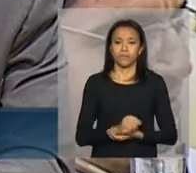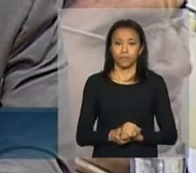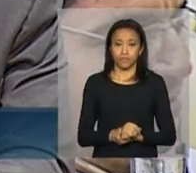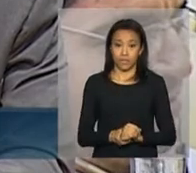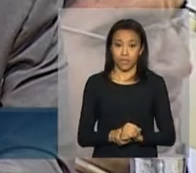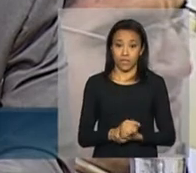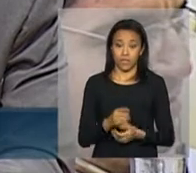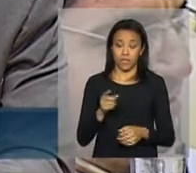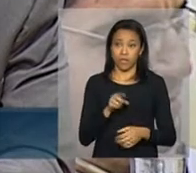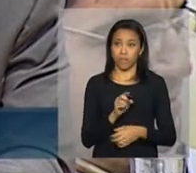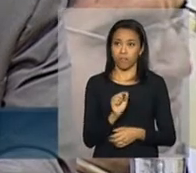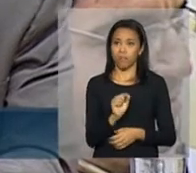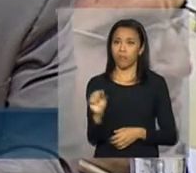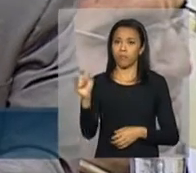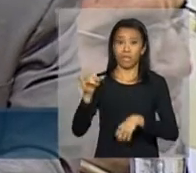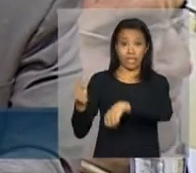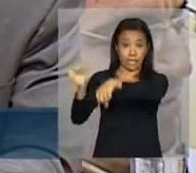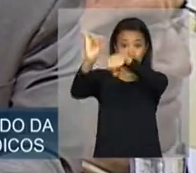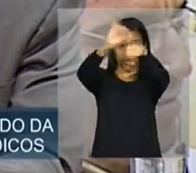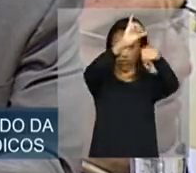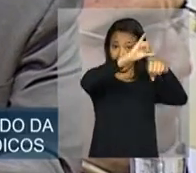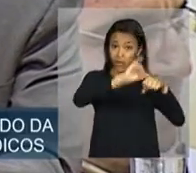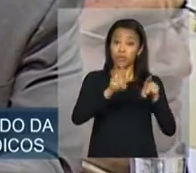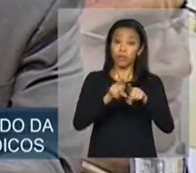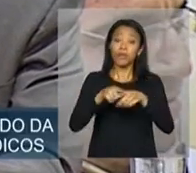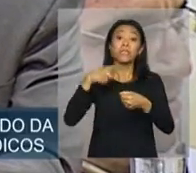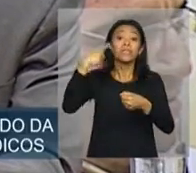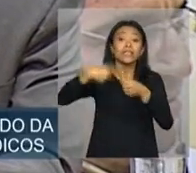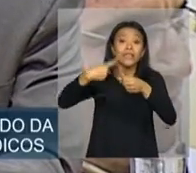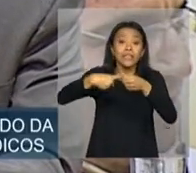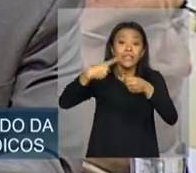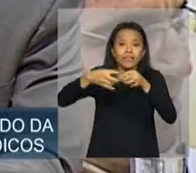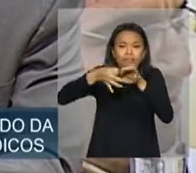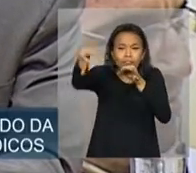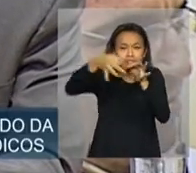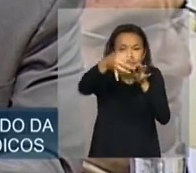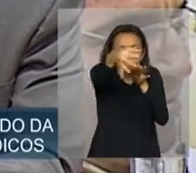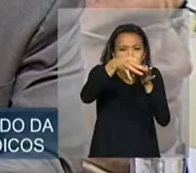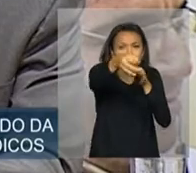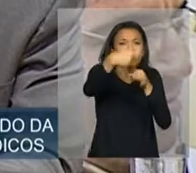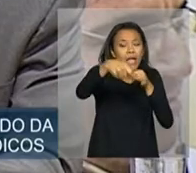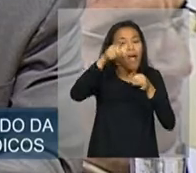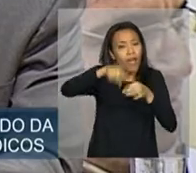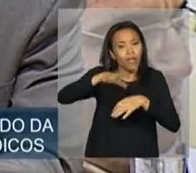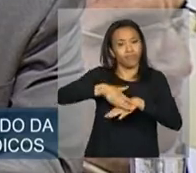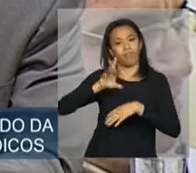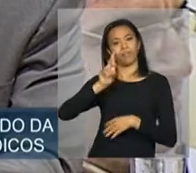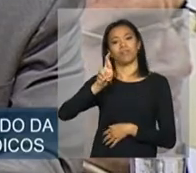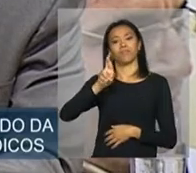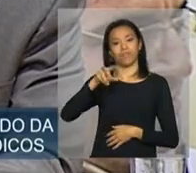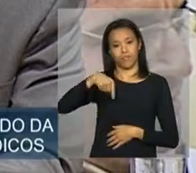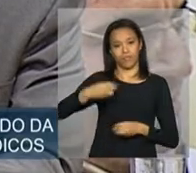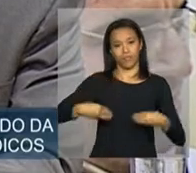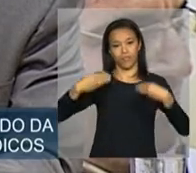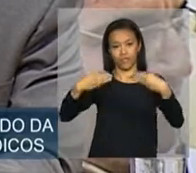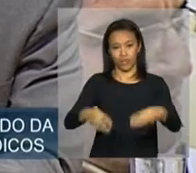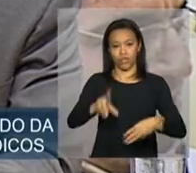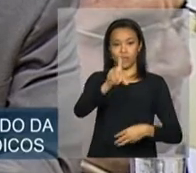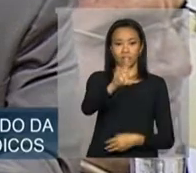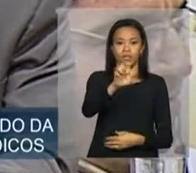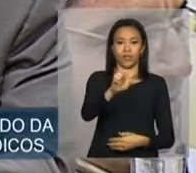das capitais para os municípios do interior naqueles que que tem relação necessidade de Quero Agradecer aqui a presa Olá